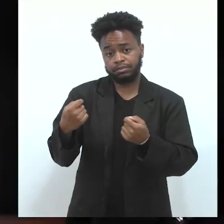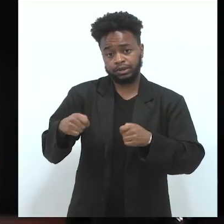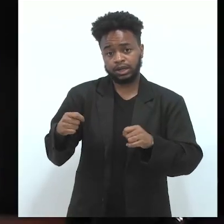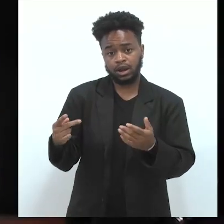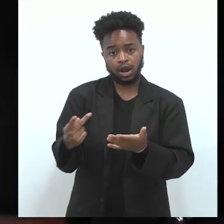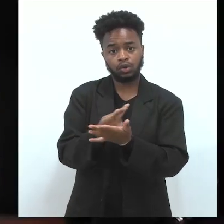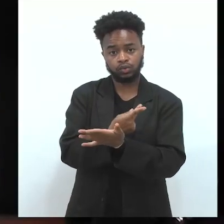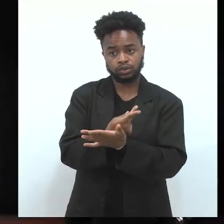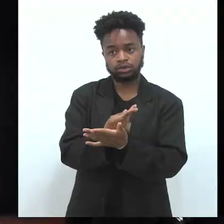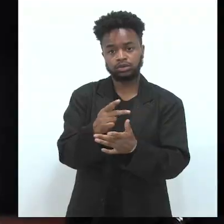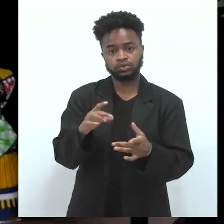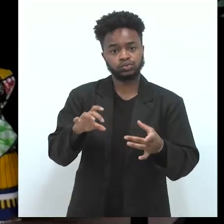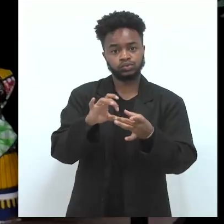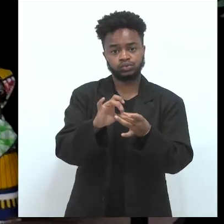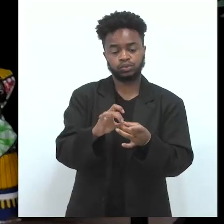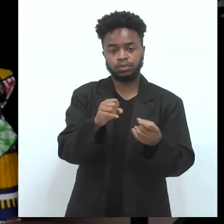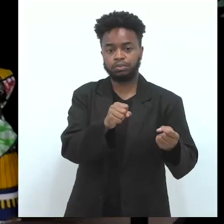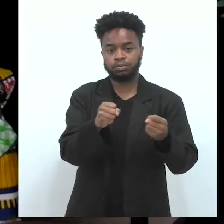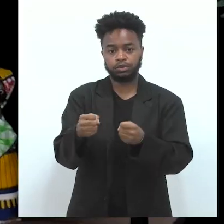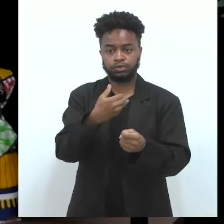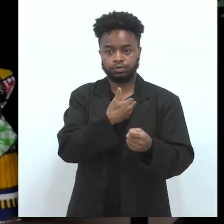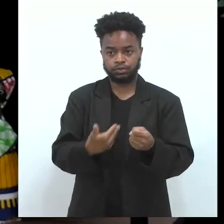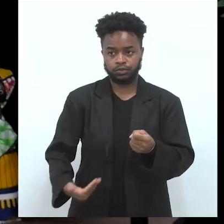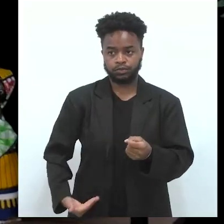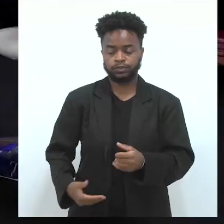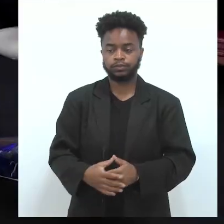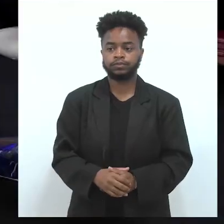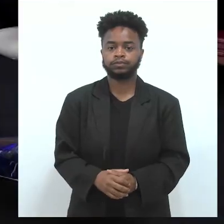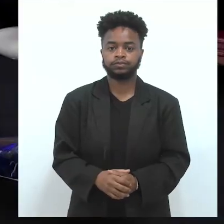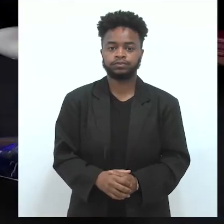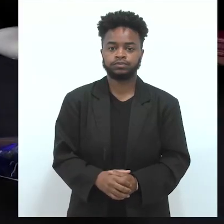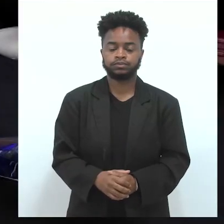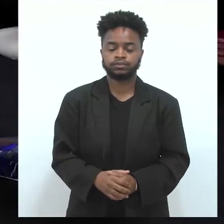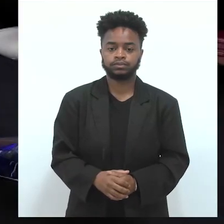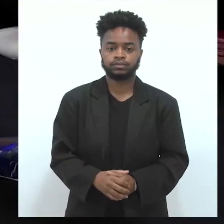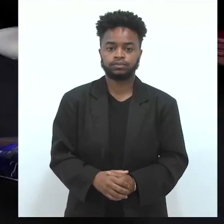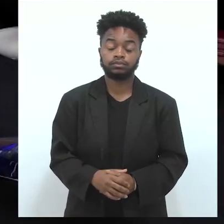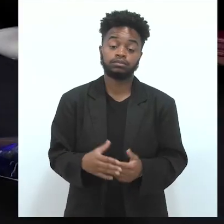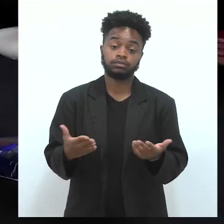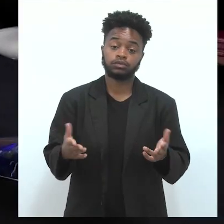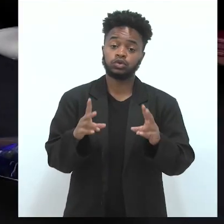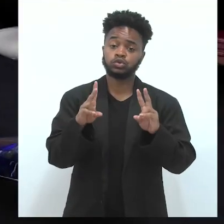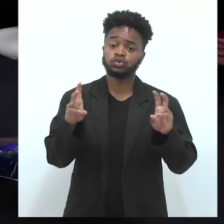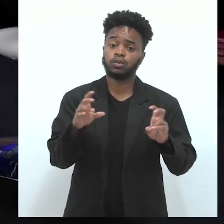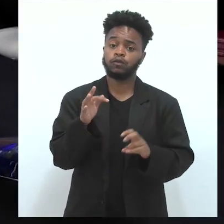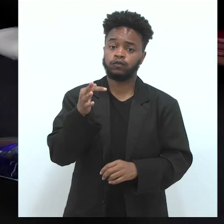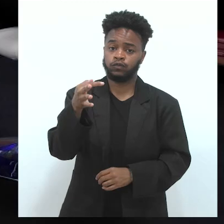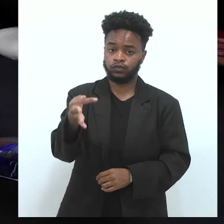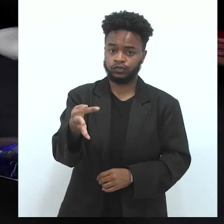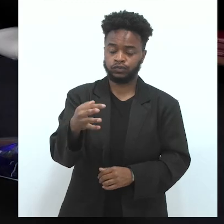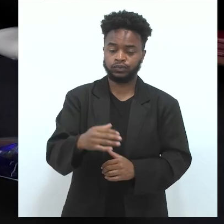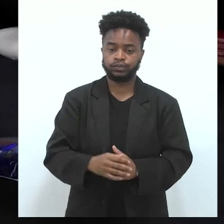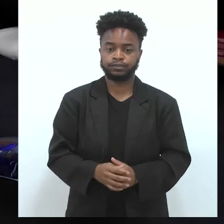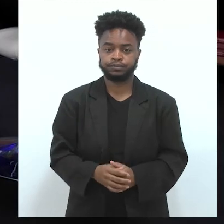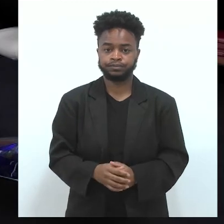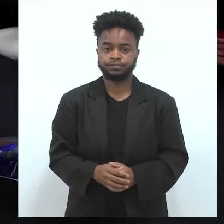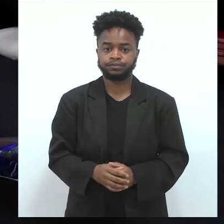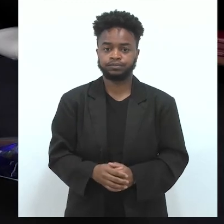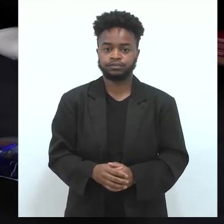que precisa vir através do poder público para falar. Agora, falando do futuro,